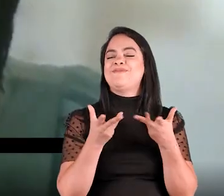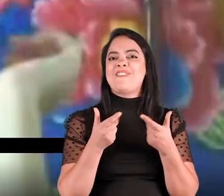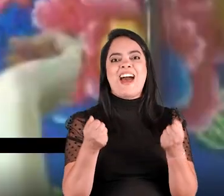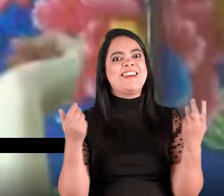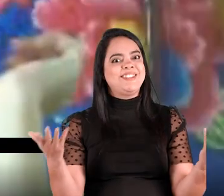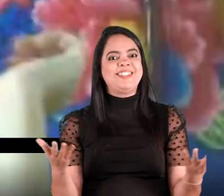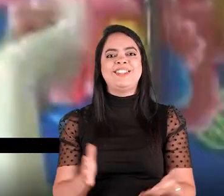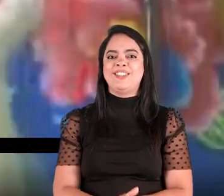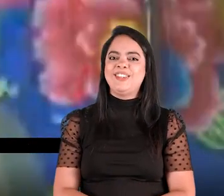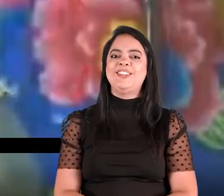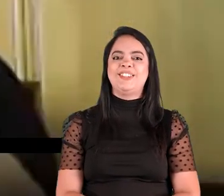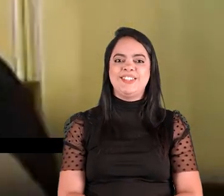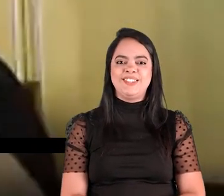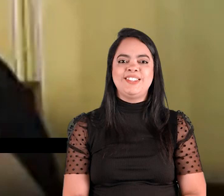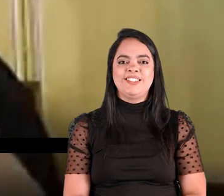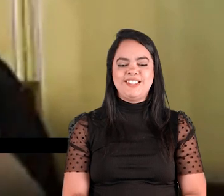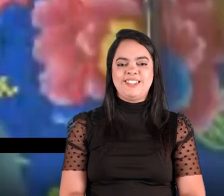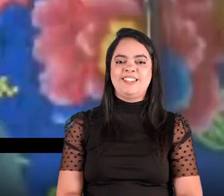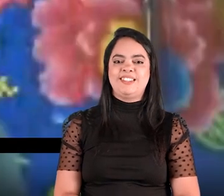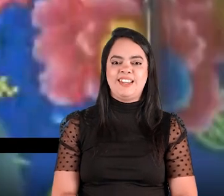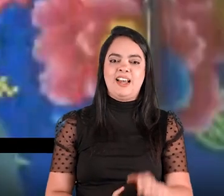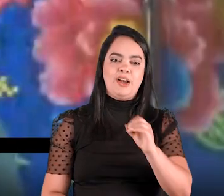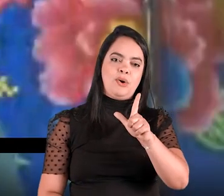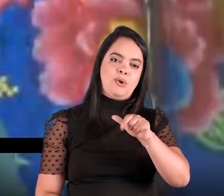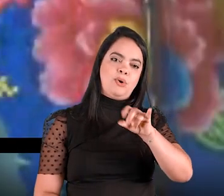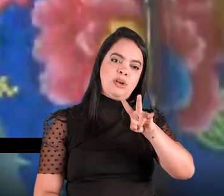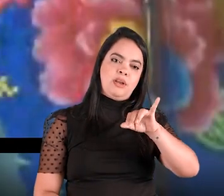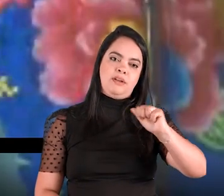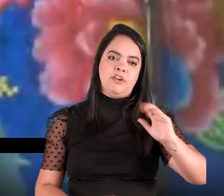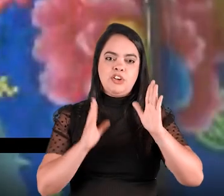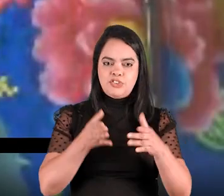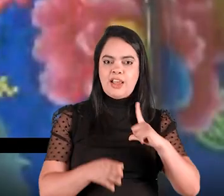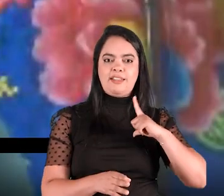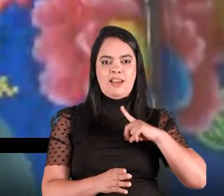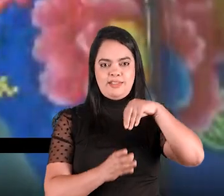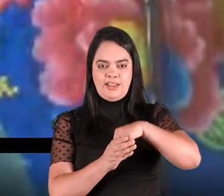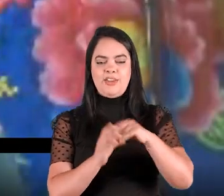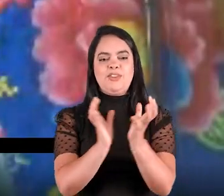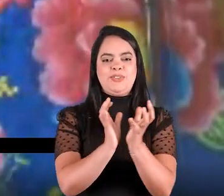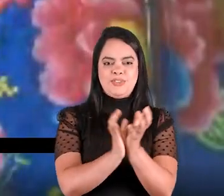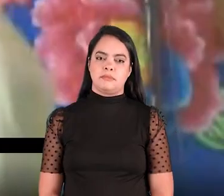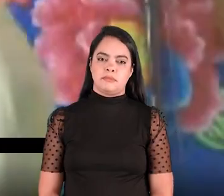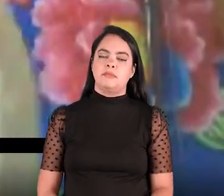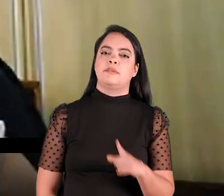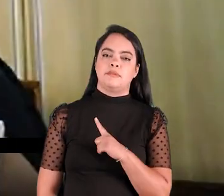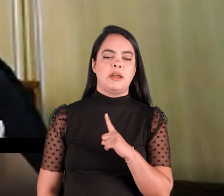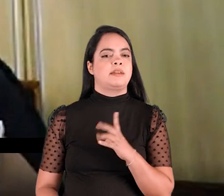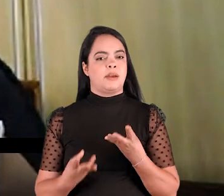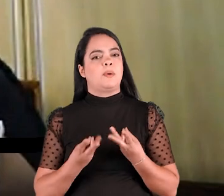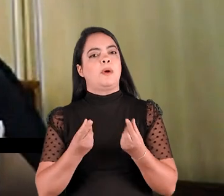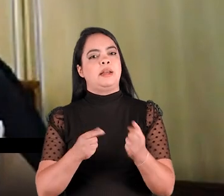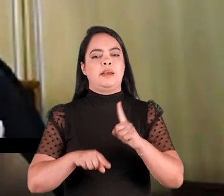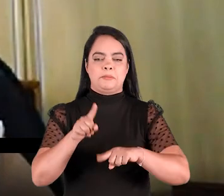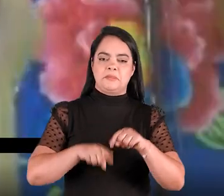Bem-vindo demais. Né? A Olivia já está no GT. A gente coloca ele também no GT. Ué. Tem muita